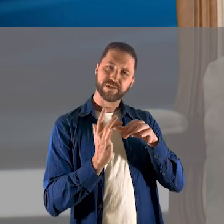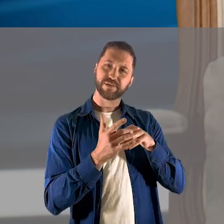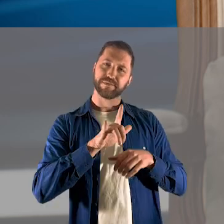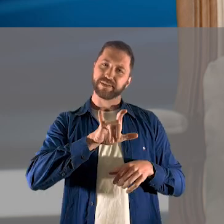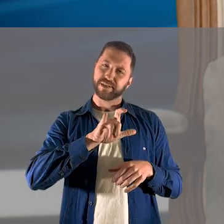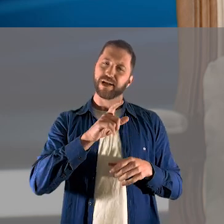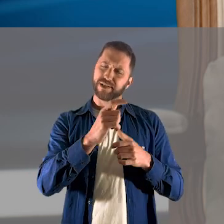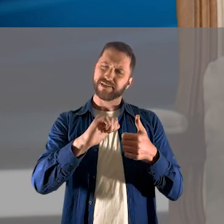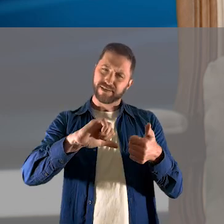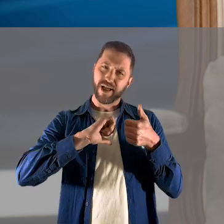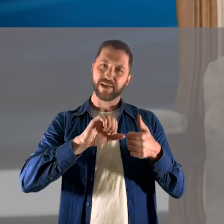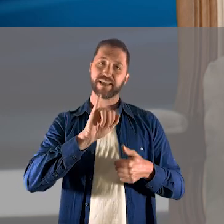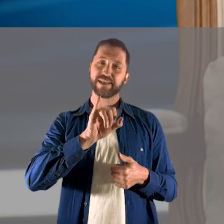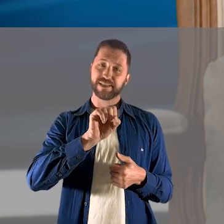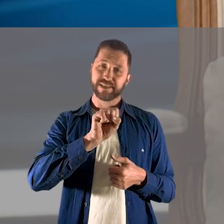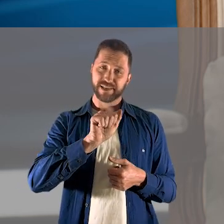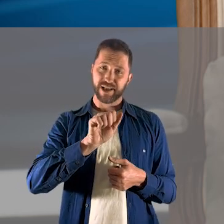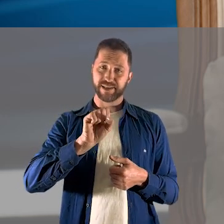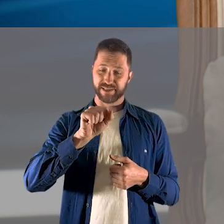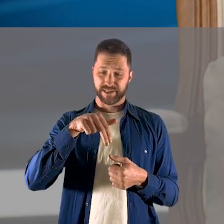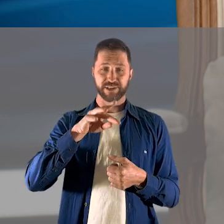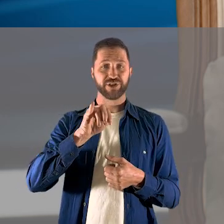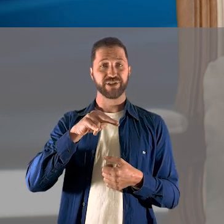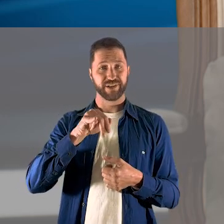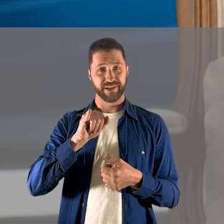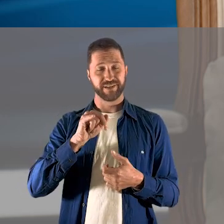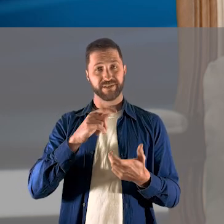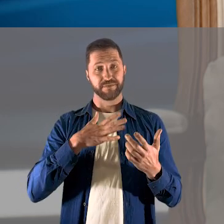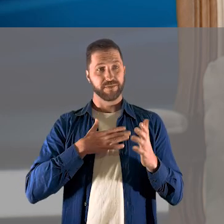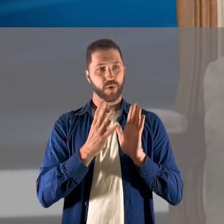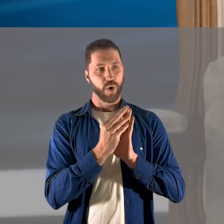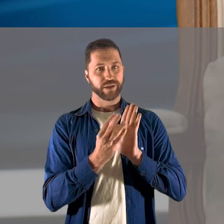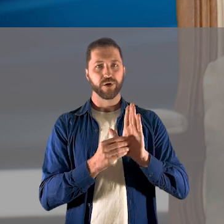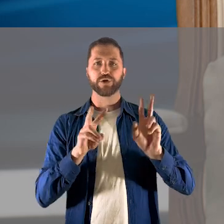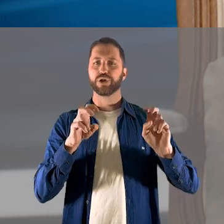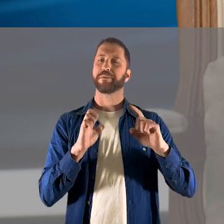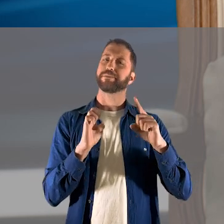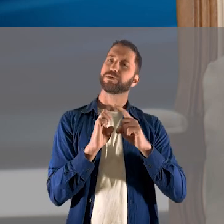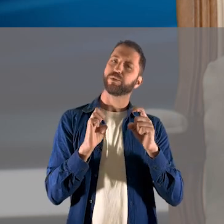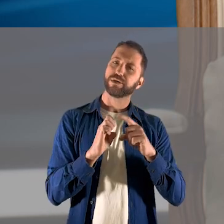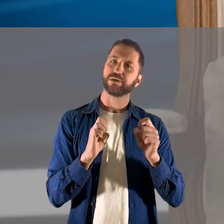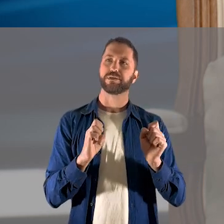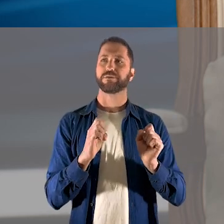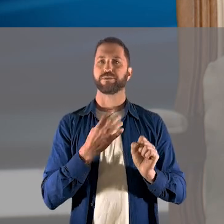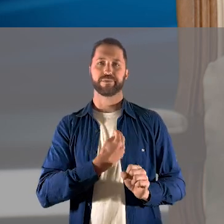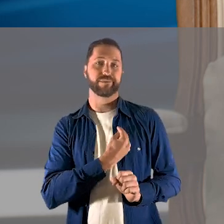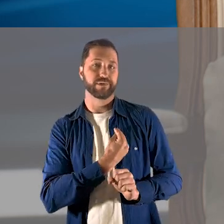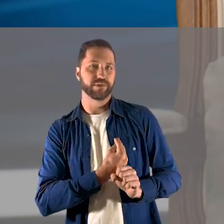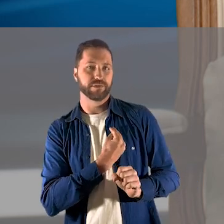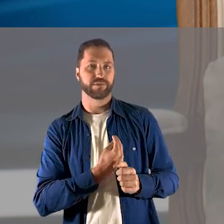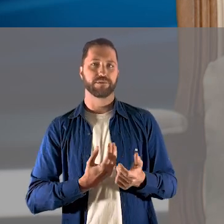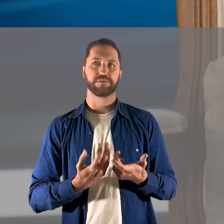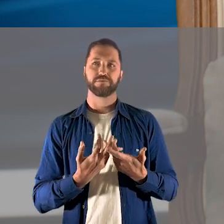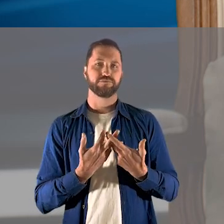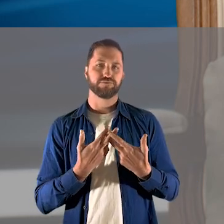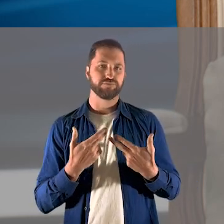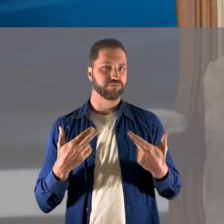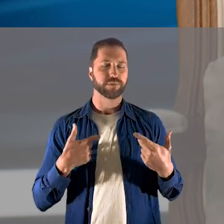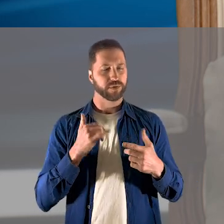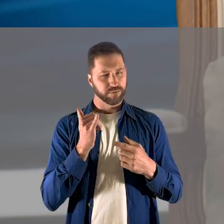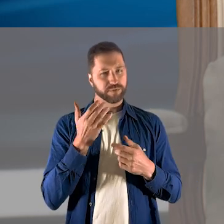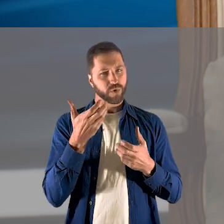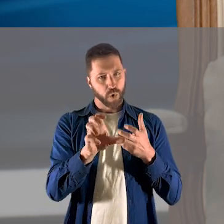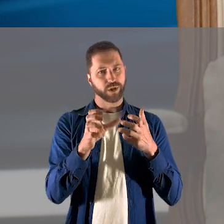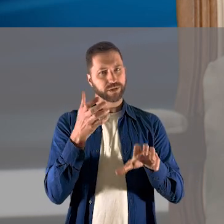me seguindo no Instagram no Instagram @isantini eu falo bastante conteúdo de empreendedorismo de Life Style